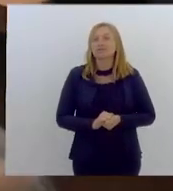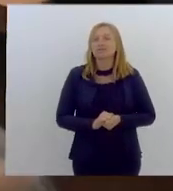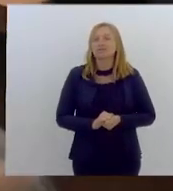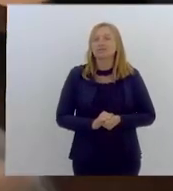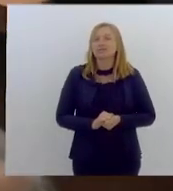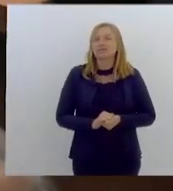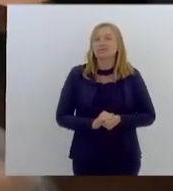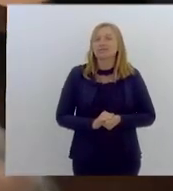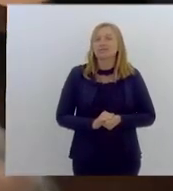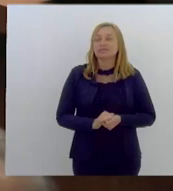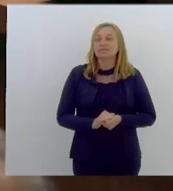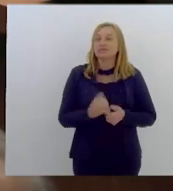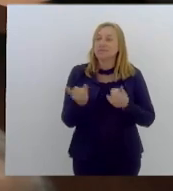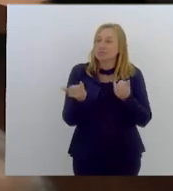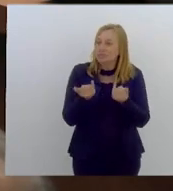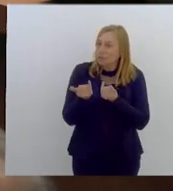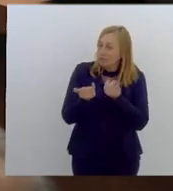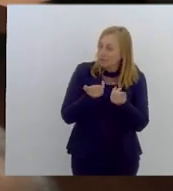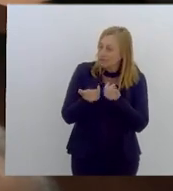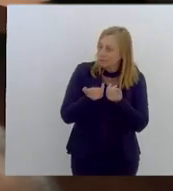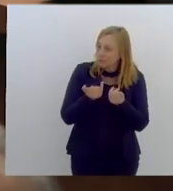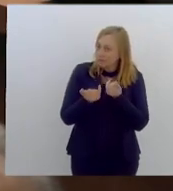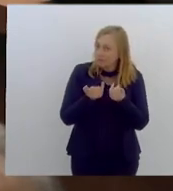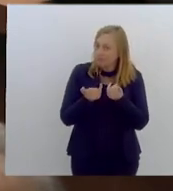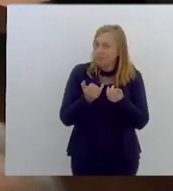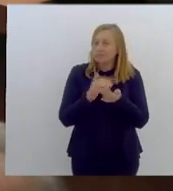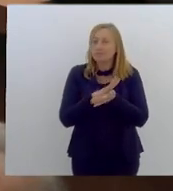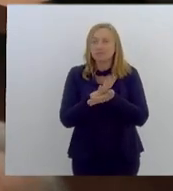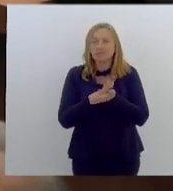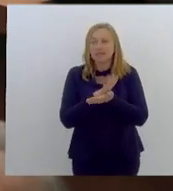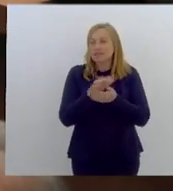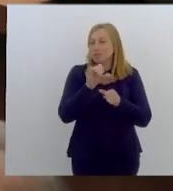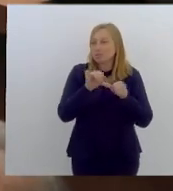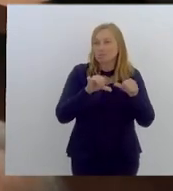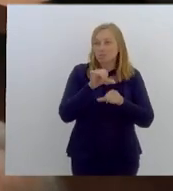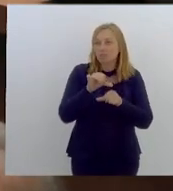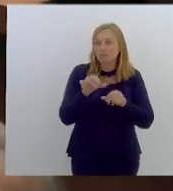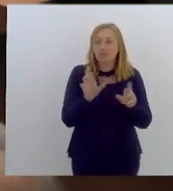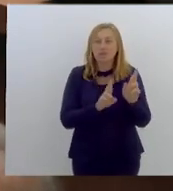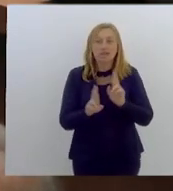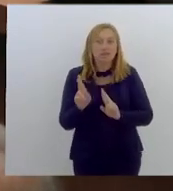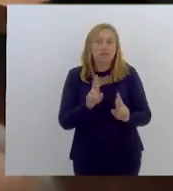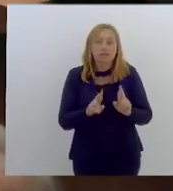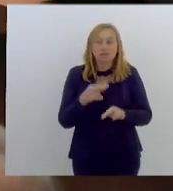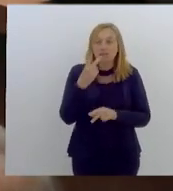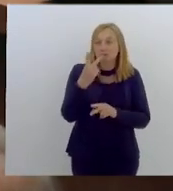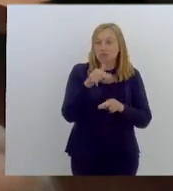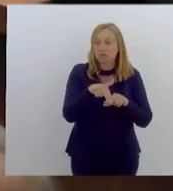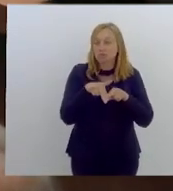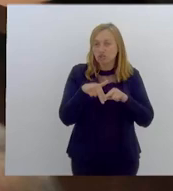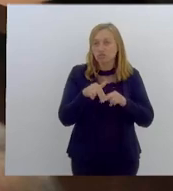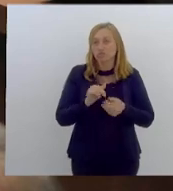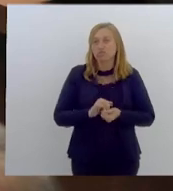Eu só queria completar que essa informação nada muda em relação a